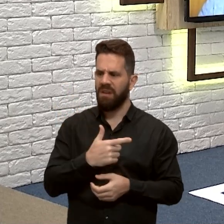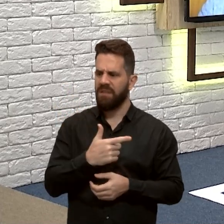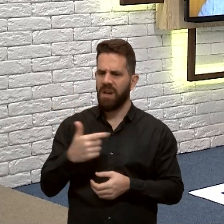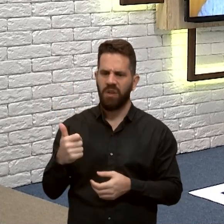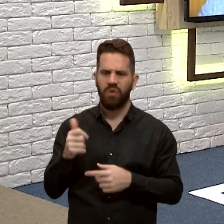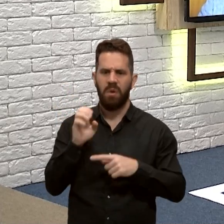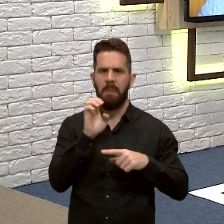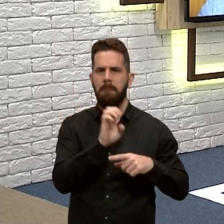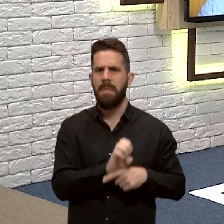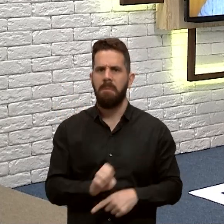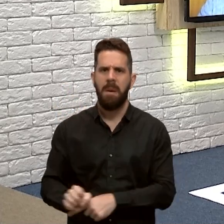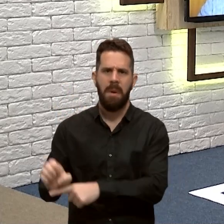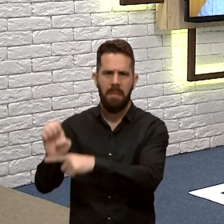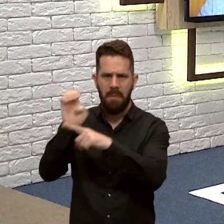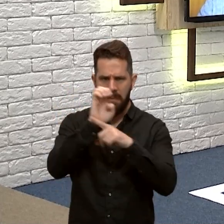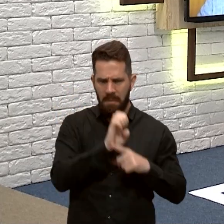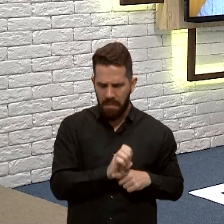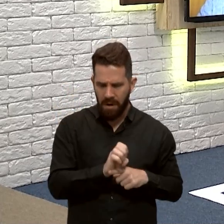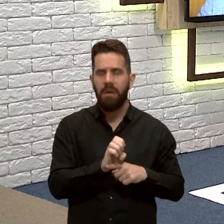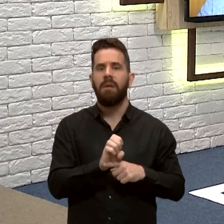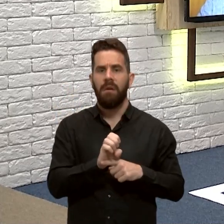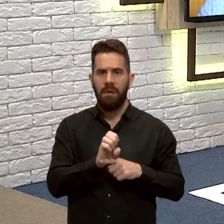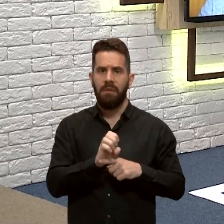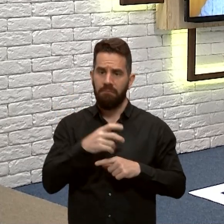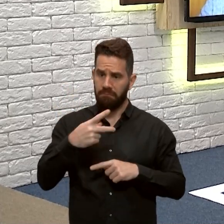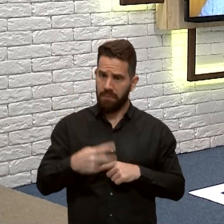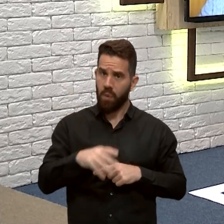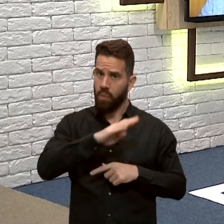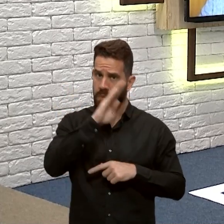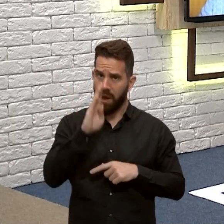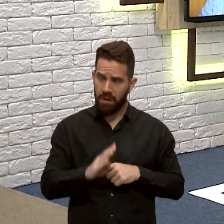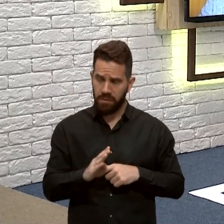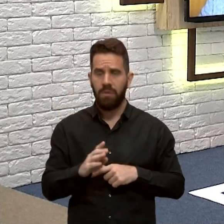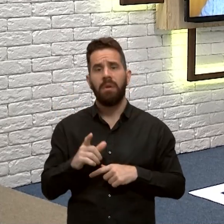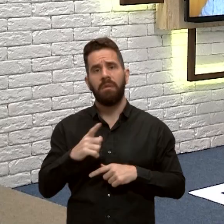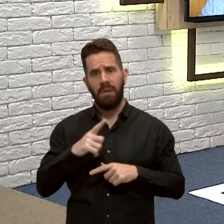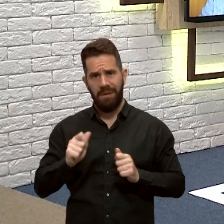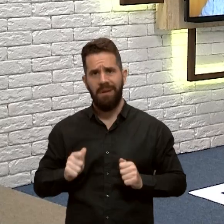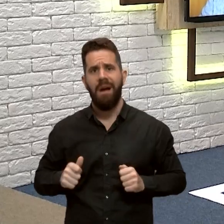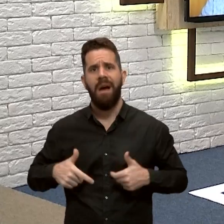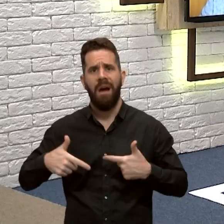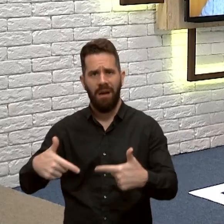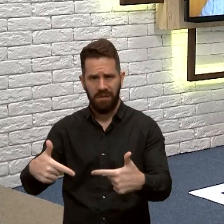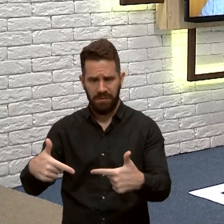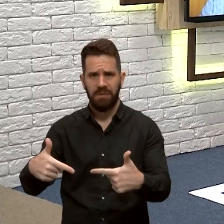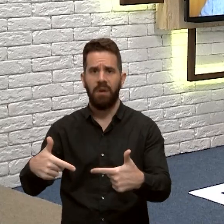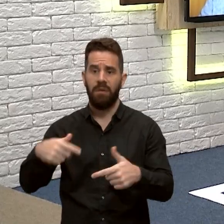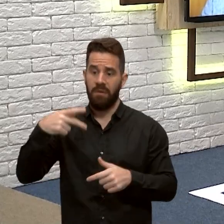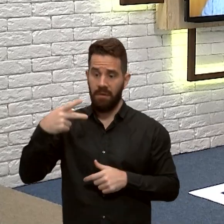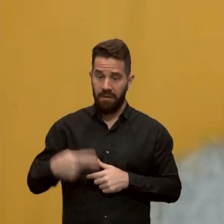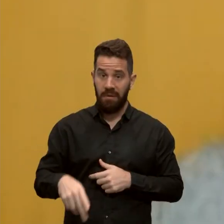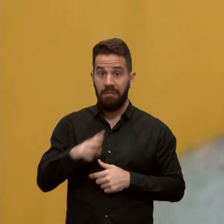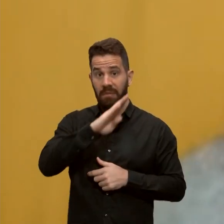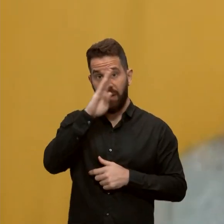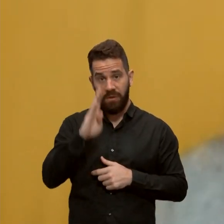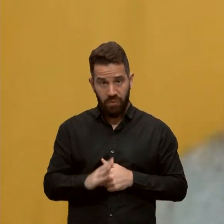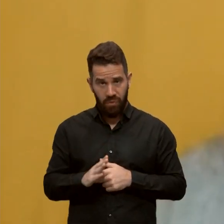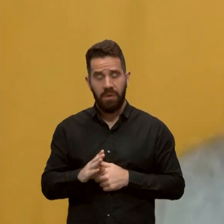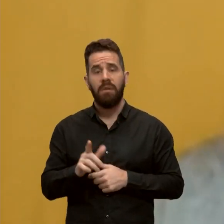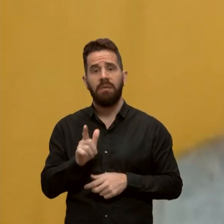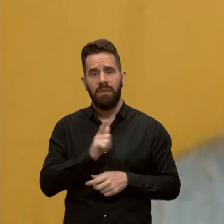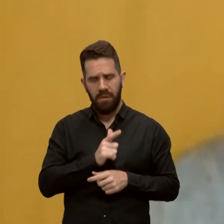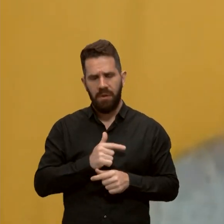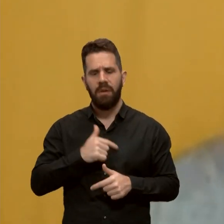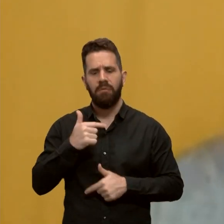fazem parte desse grande projeto. Então, nós temos ações que são ações de âmbito nacional, que congregam esse conjunto